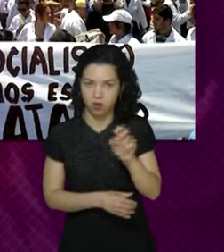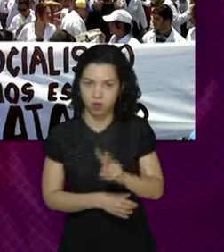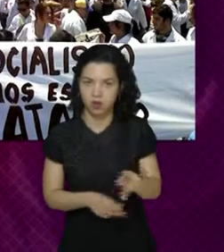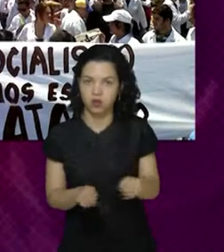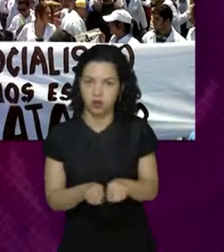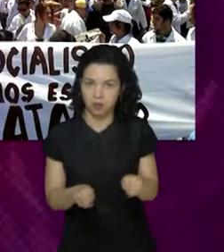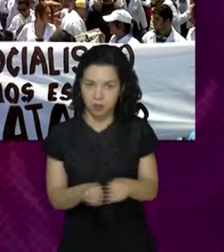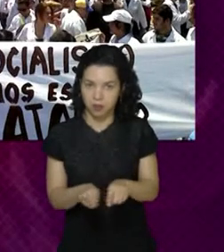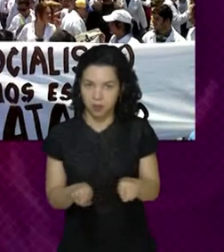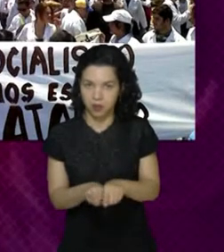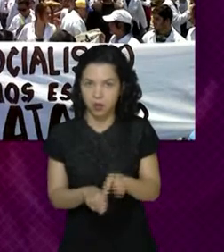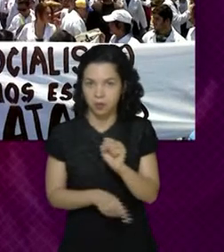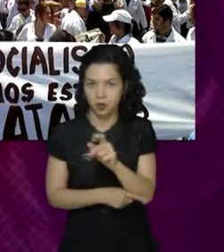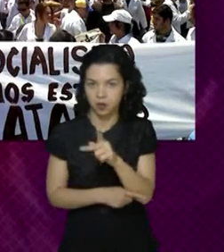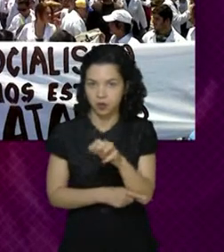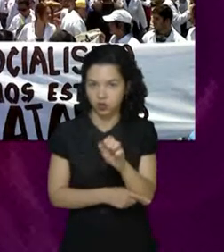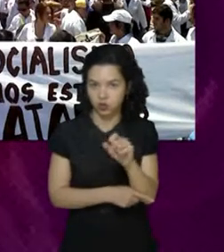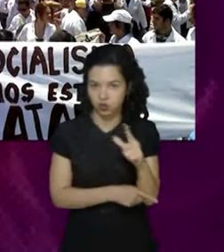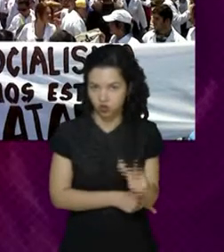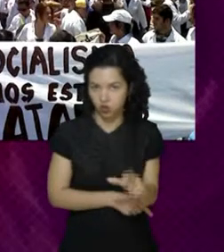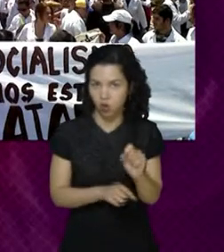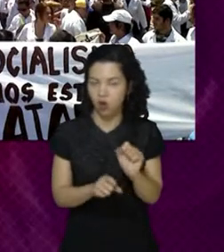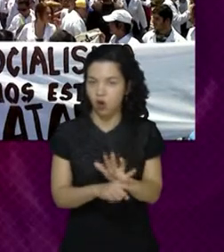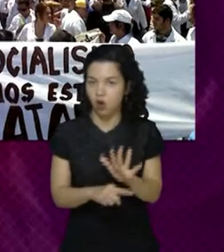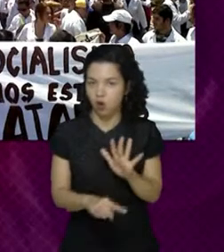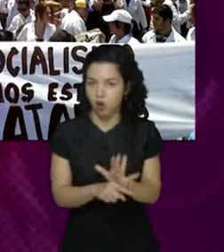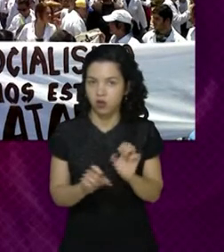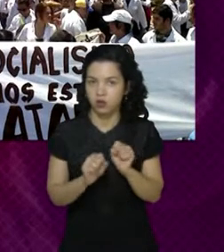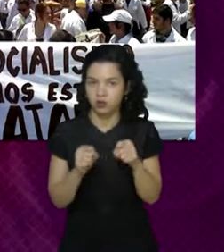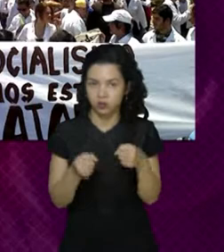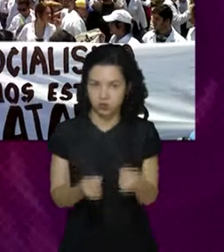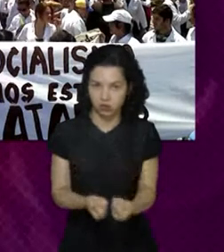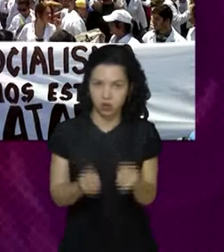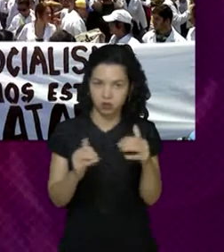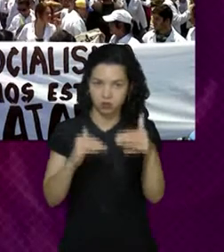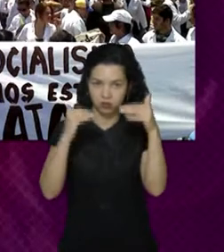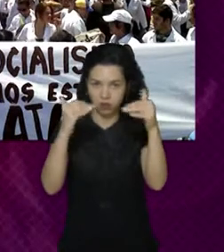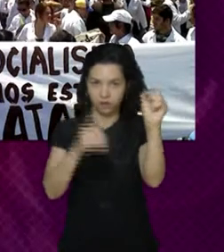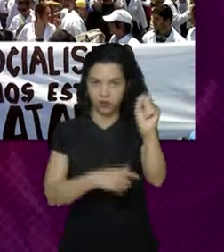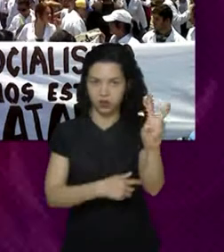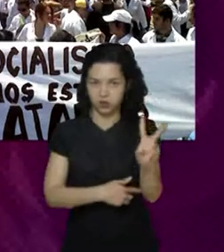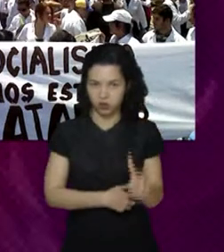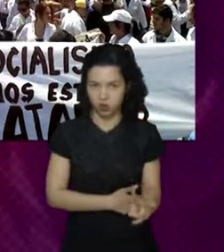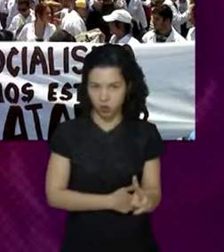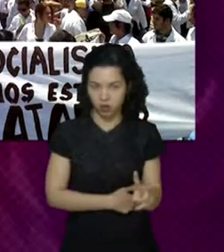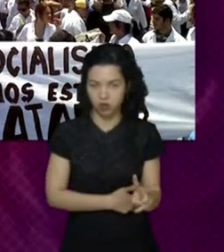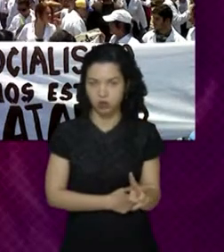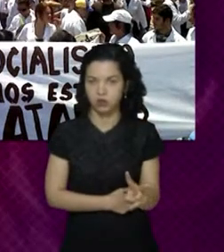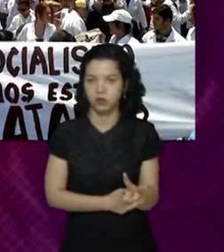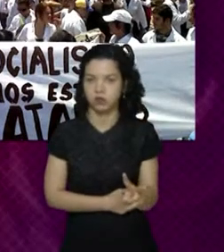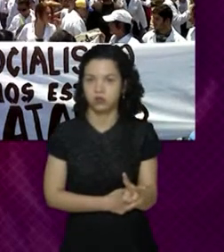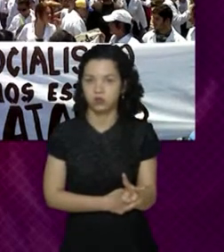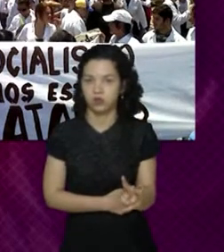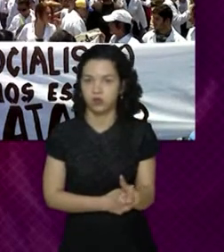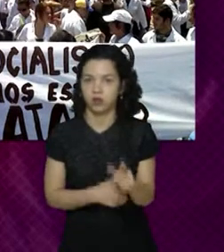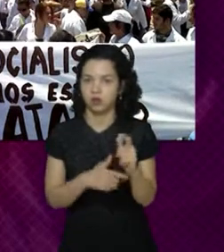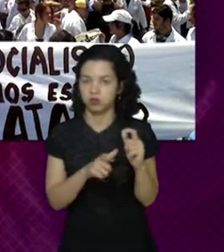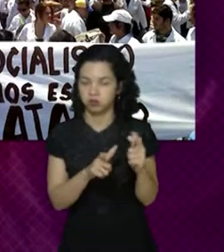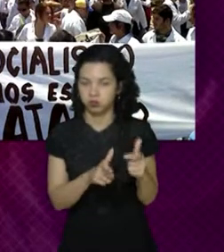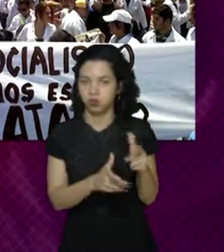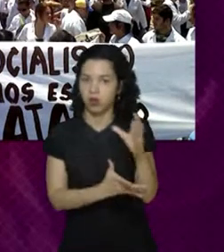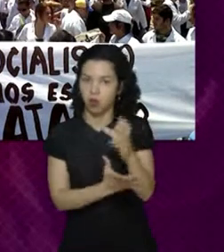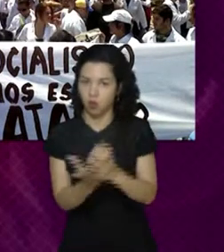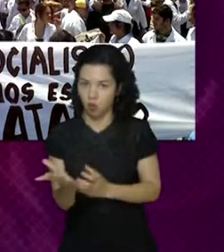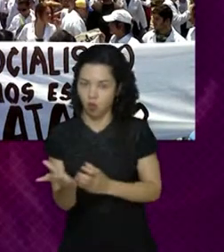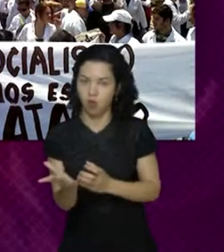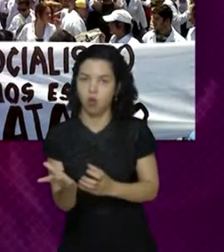em defesa da soberania da Venezuela, no site do PSOL. Então, assim, ó, bom para o currículo dessa antropóloga incluir lá que ela agora